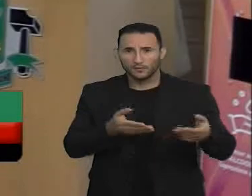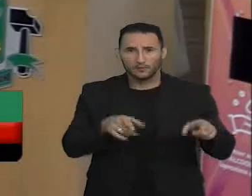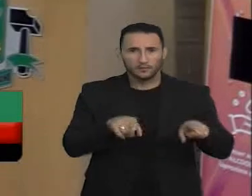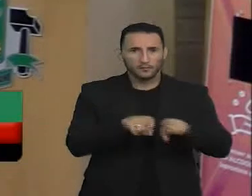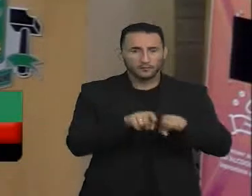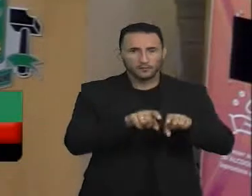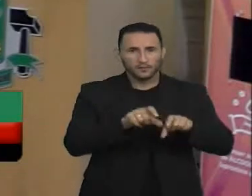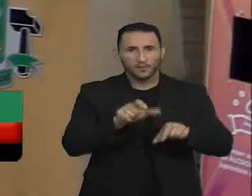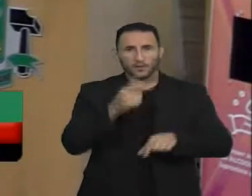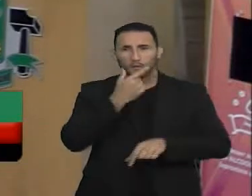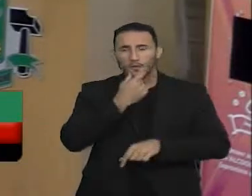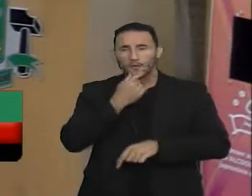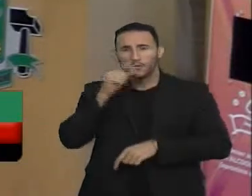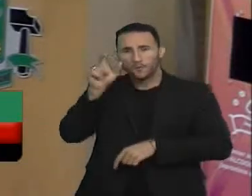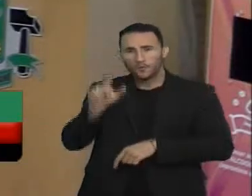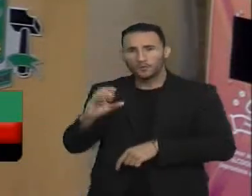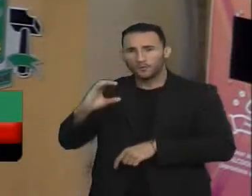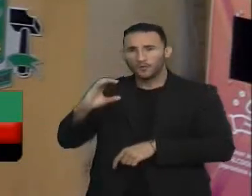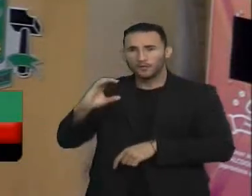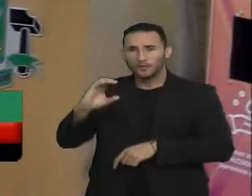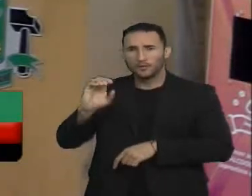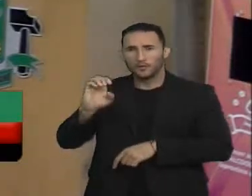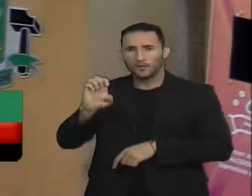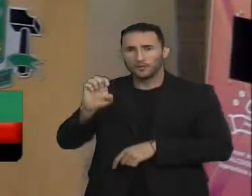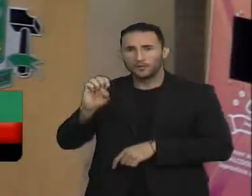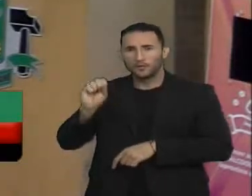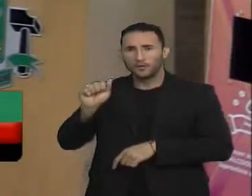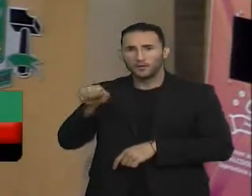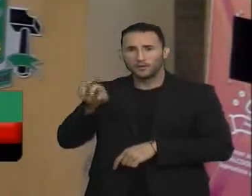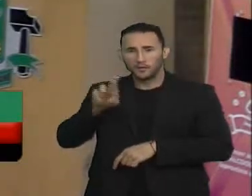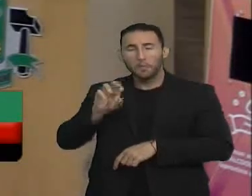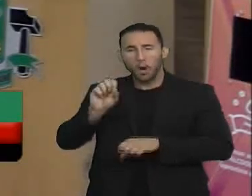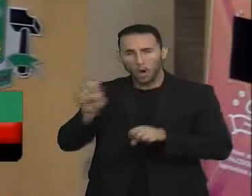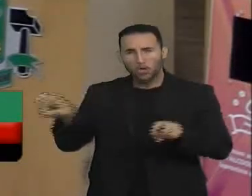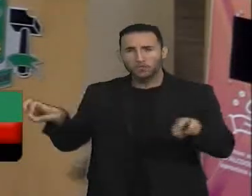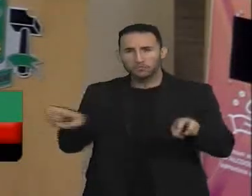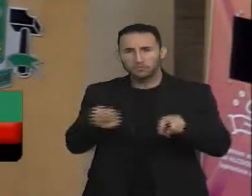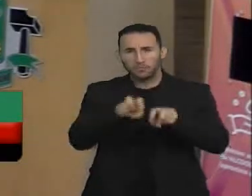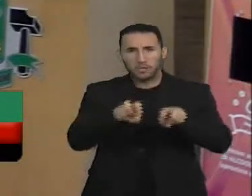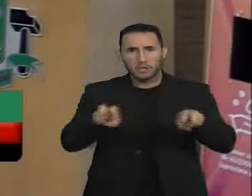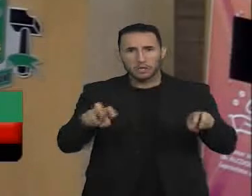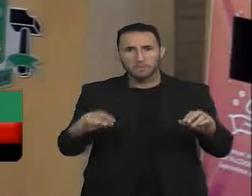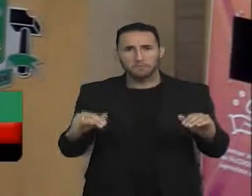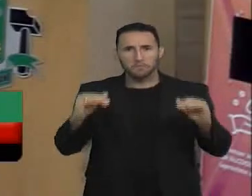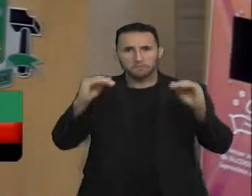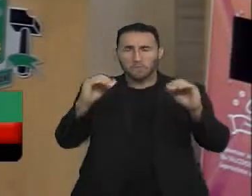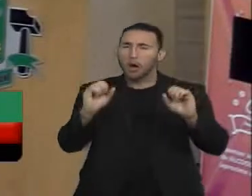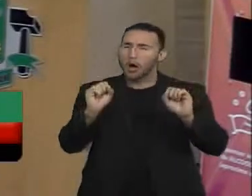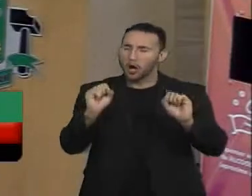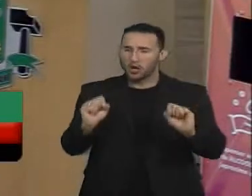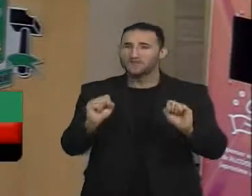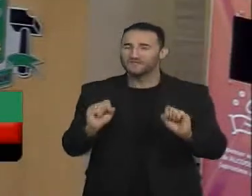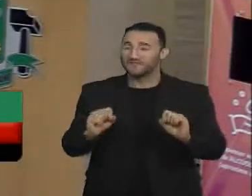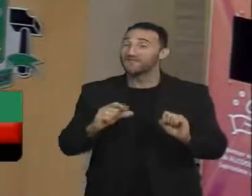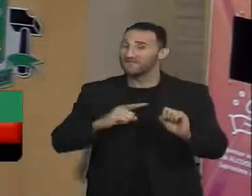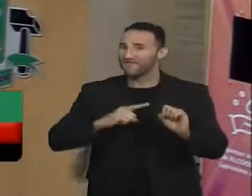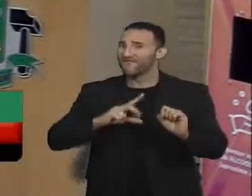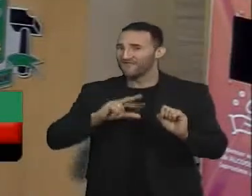mesa diretora. Sim. Aqui, viu, César? Vem para cá ficar com a gente aqui. Vai ter um monte de pedido aqui, viu, César? Pode vir,